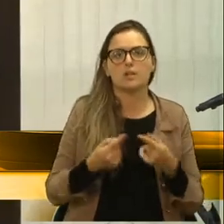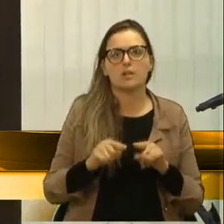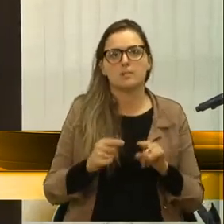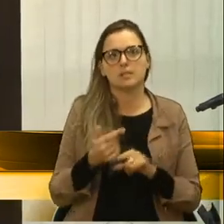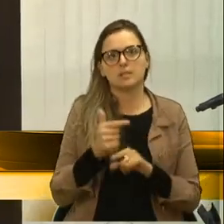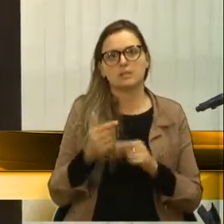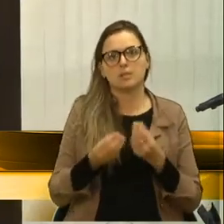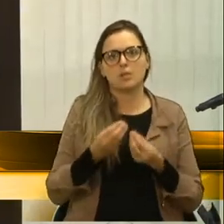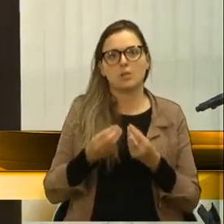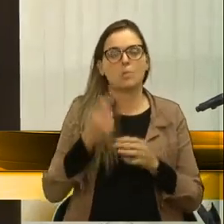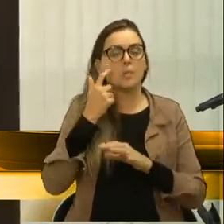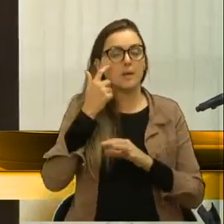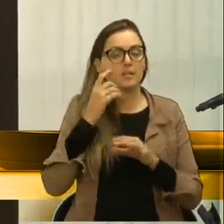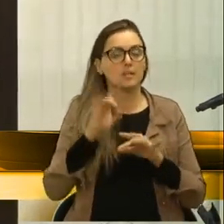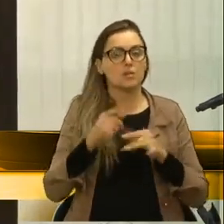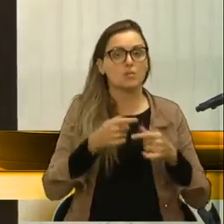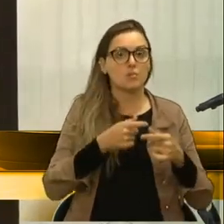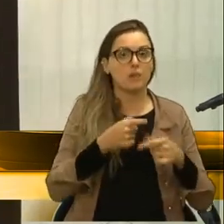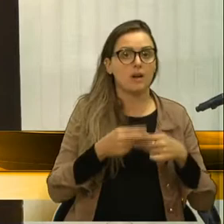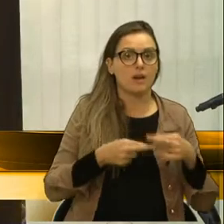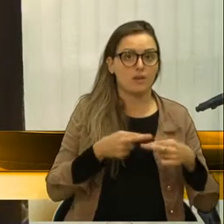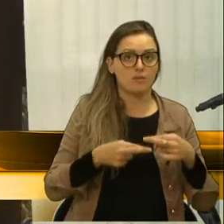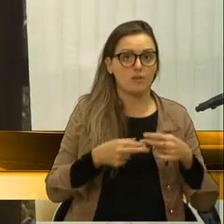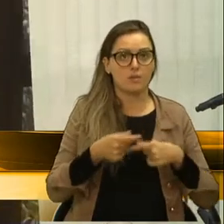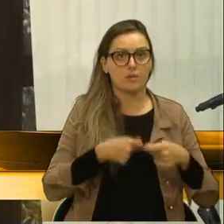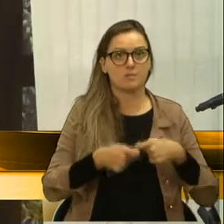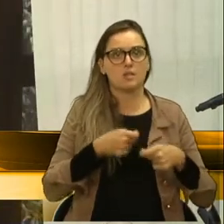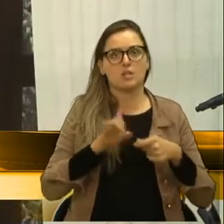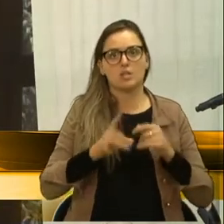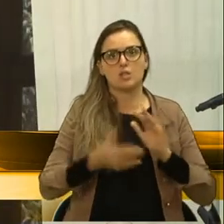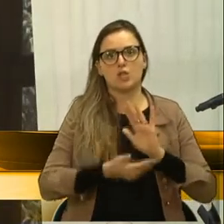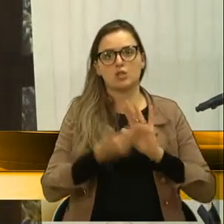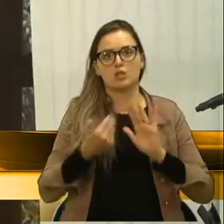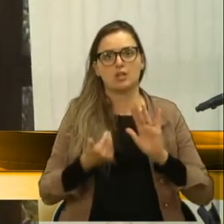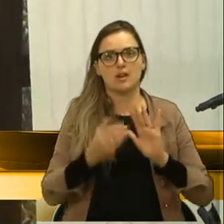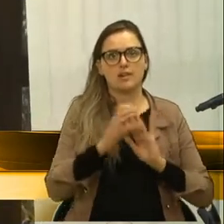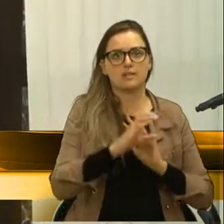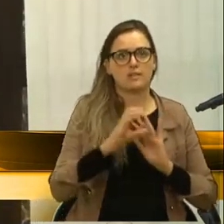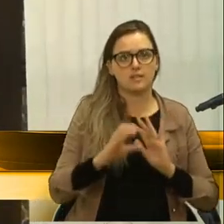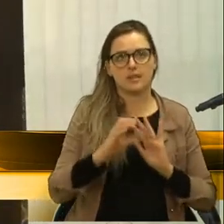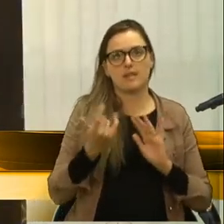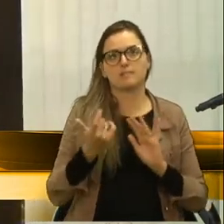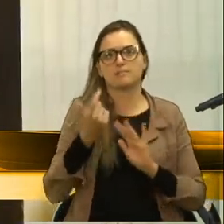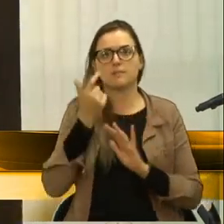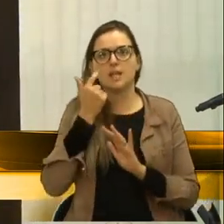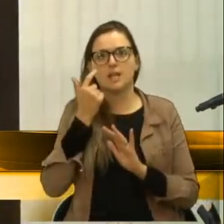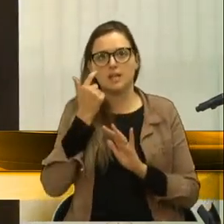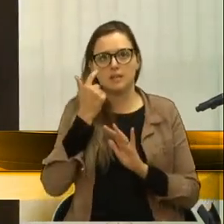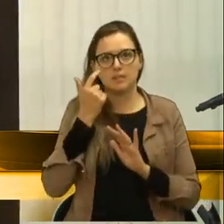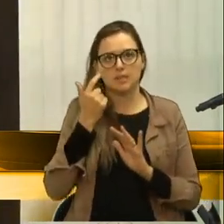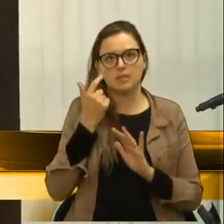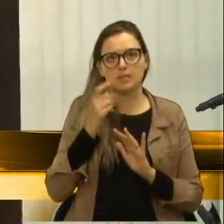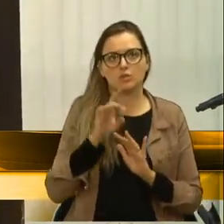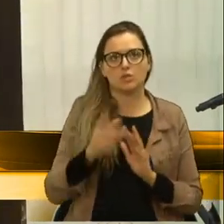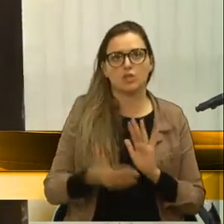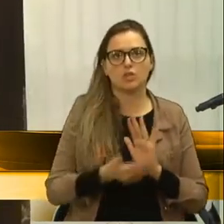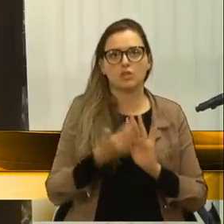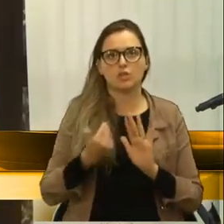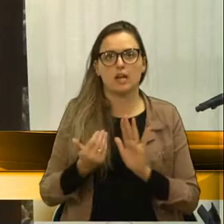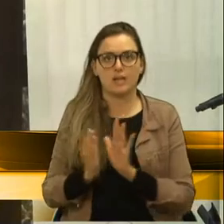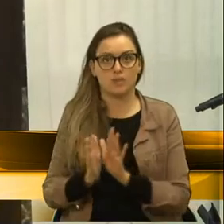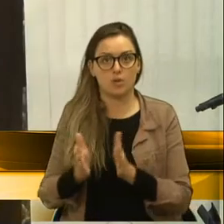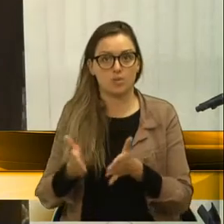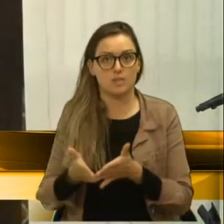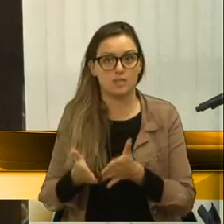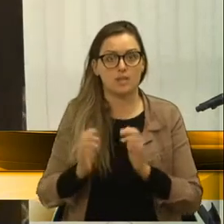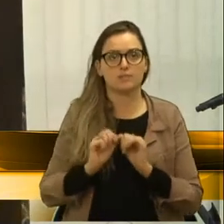só numa reforma administrativa, pensando em tirar CCs, em tirar pessoas das comissões, em